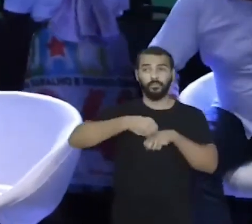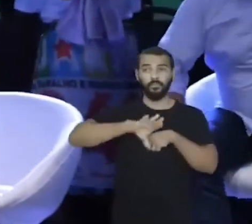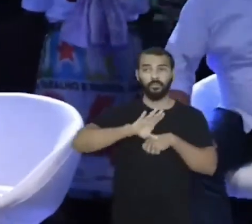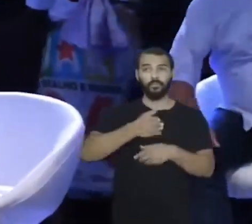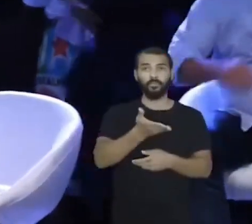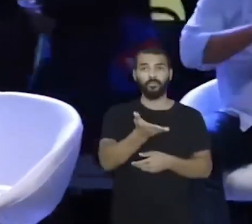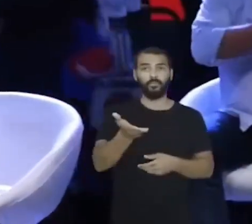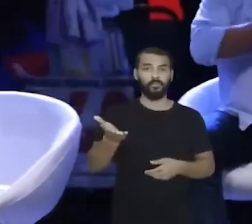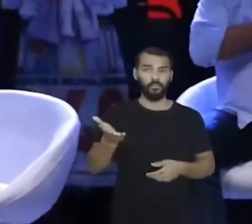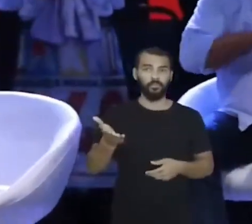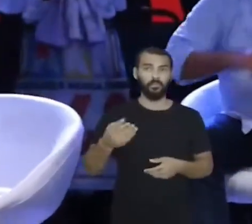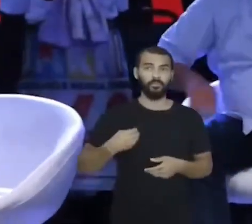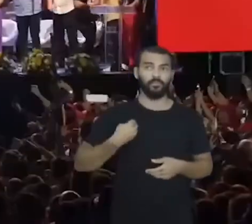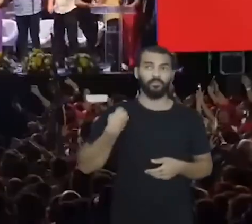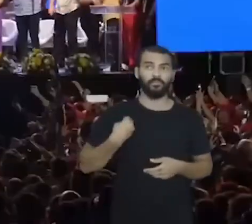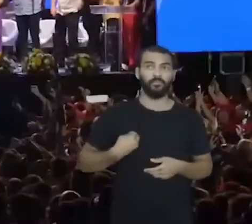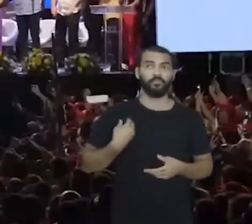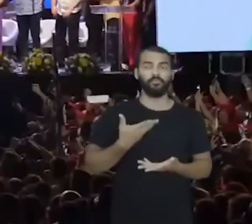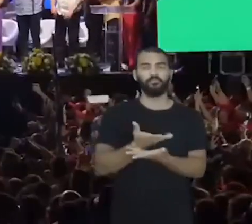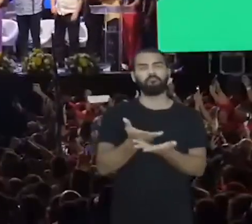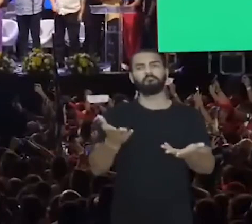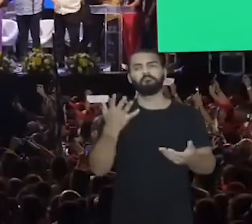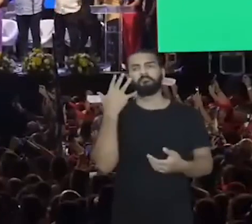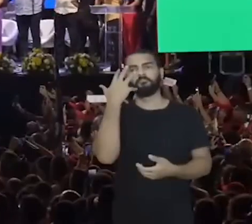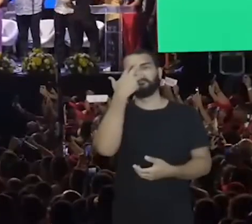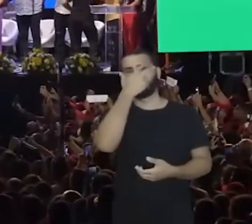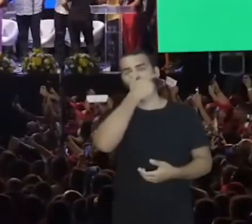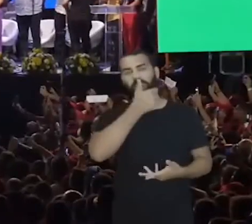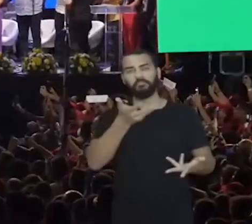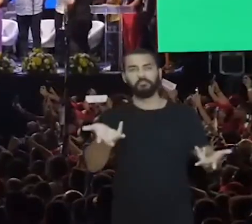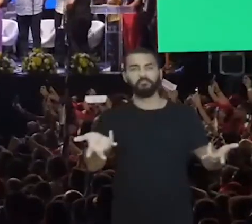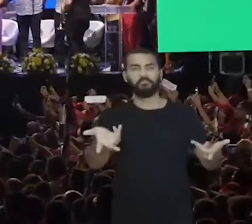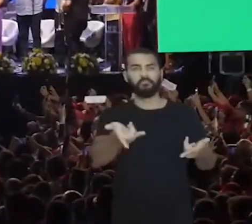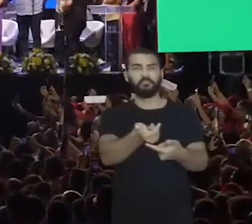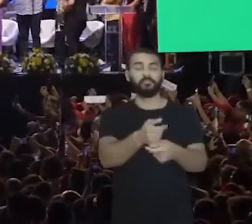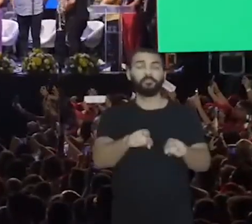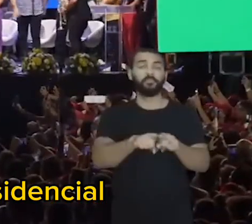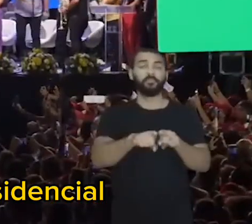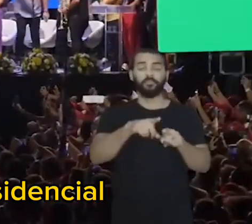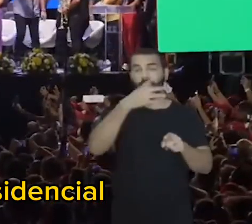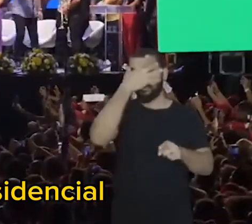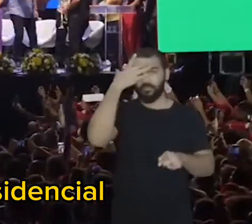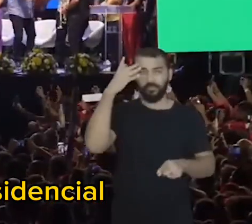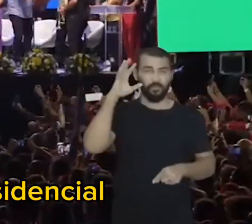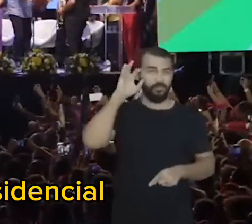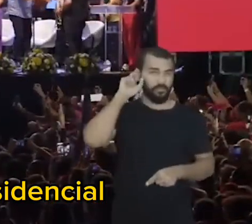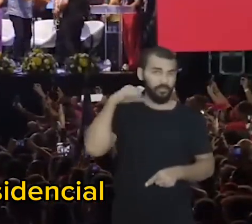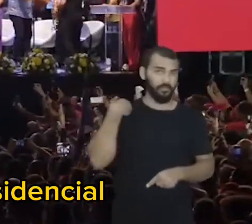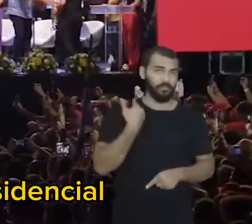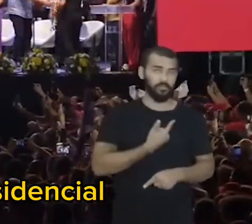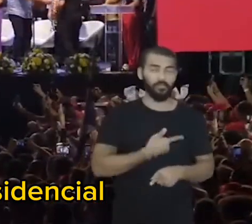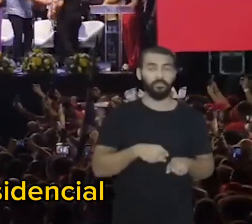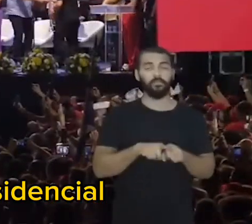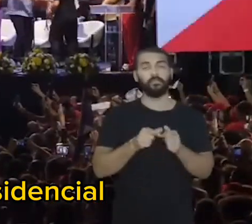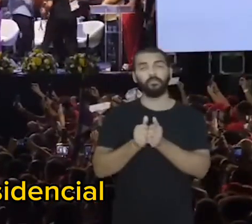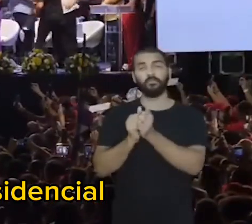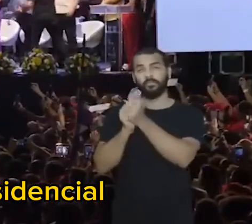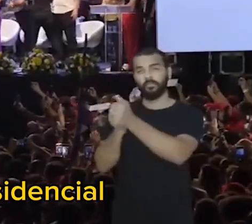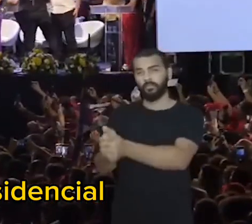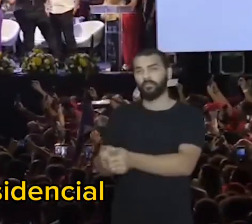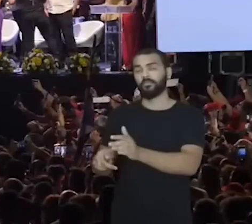de partidos. Pessoal, senadores e deputados petistas dizem que Janja se colocou como um poder entre o